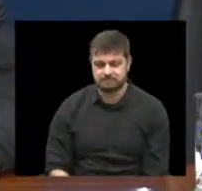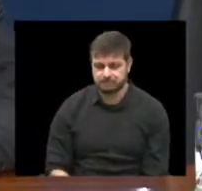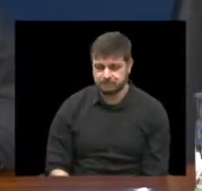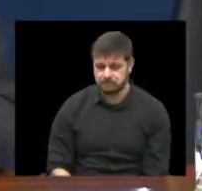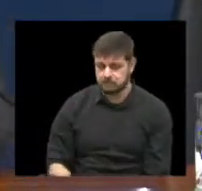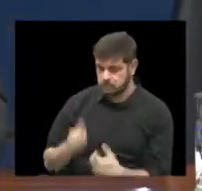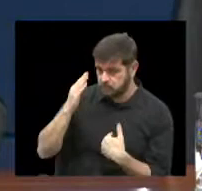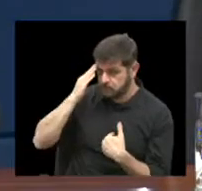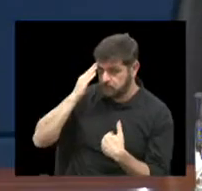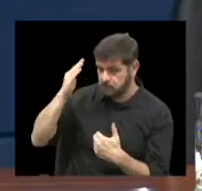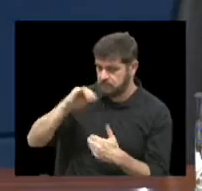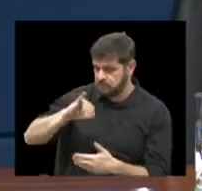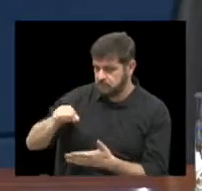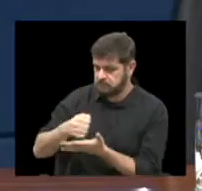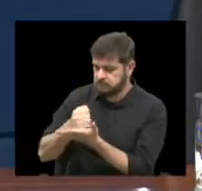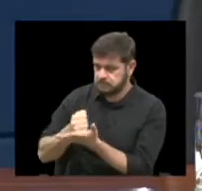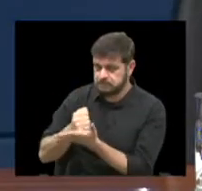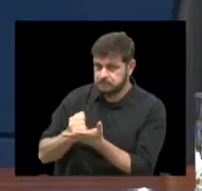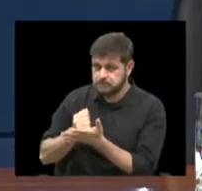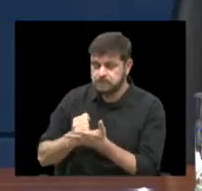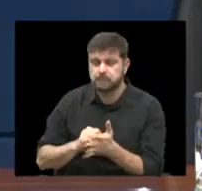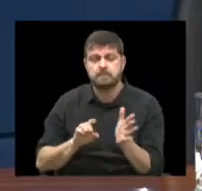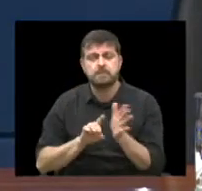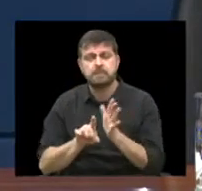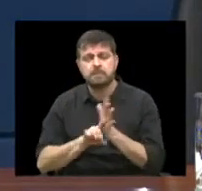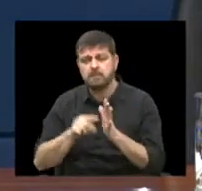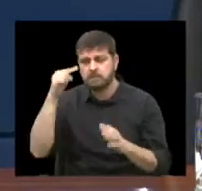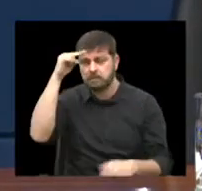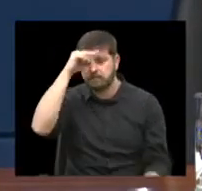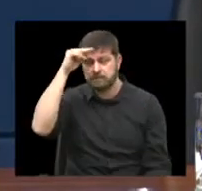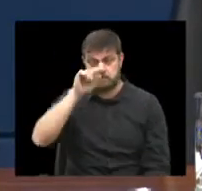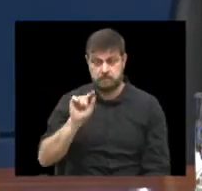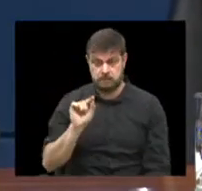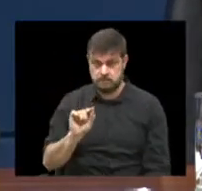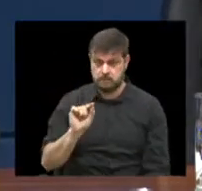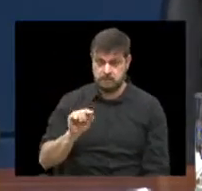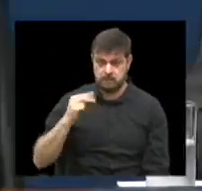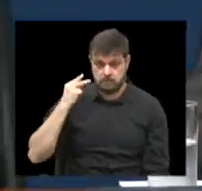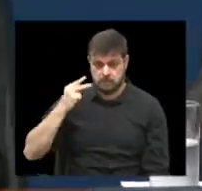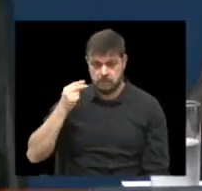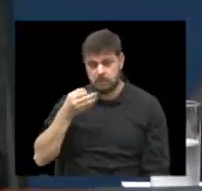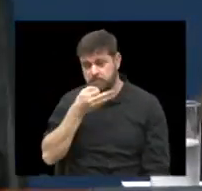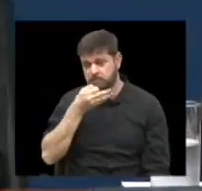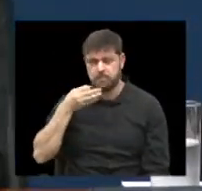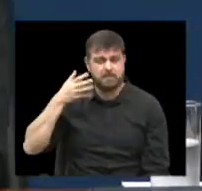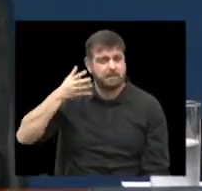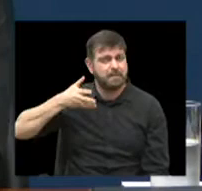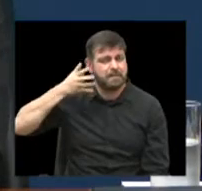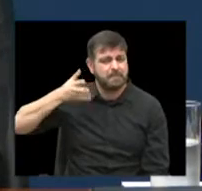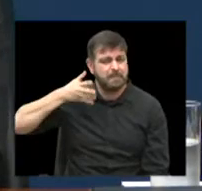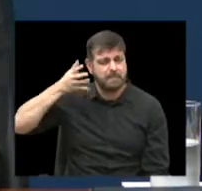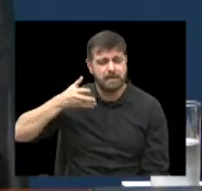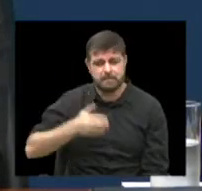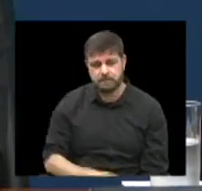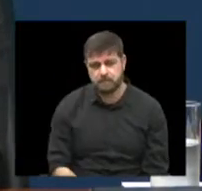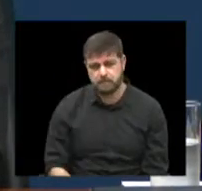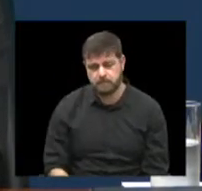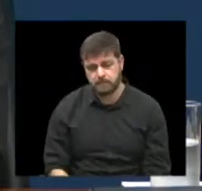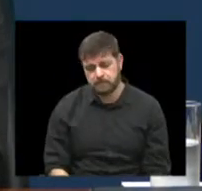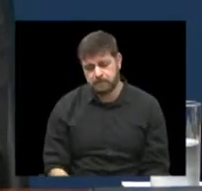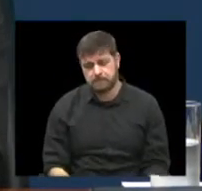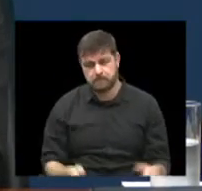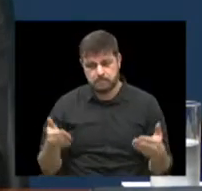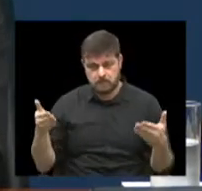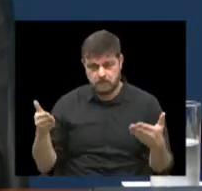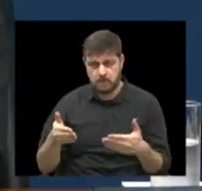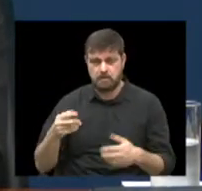Obrigado, vereador Jorge da Farmácia. Eu consulto o vereador Felipe Marques, o próximo vereador inscrito. Senhor presidente Rafa Zimbaldi, o próximo